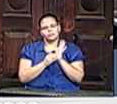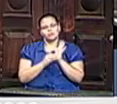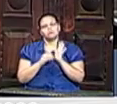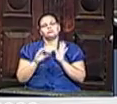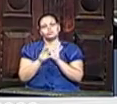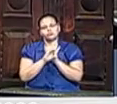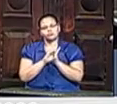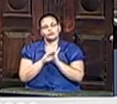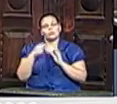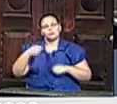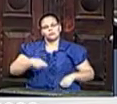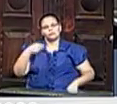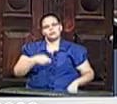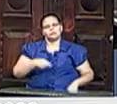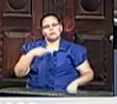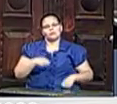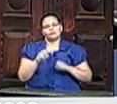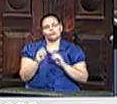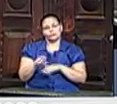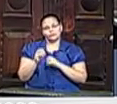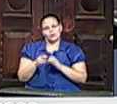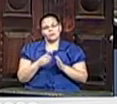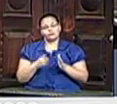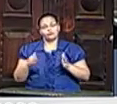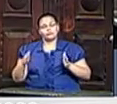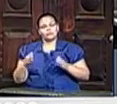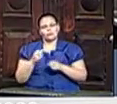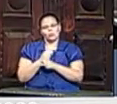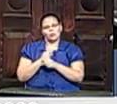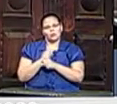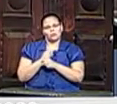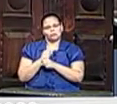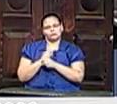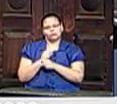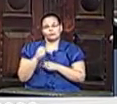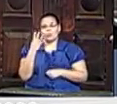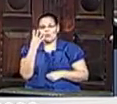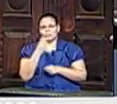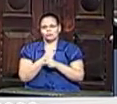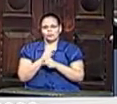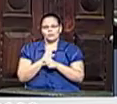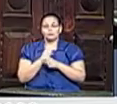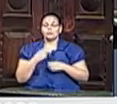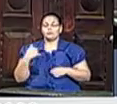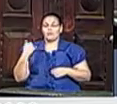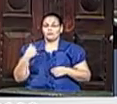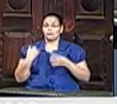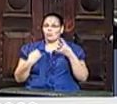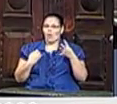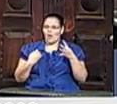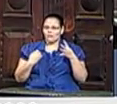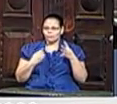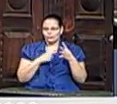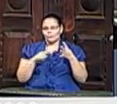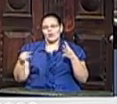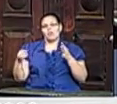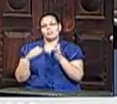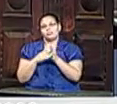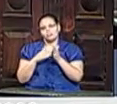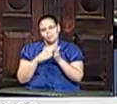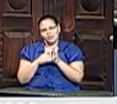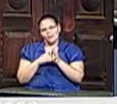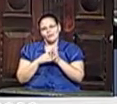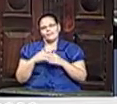da escolarização no Brasil se estendeu dos 6 para os 4 anos e dos 14 para os 17 anos. E ela